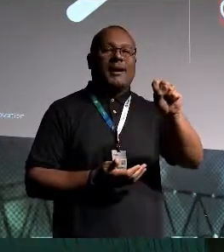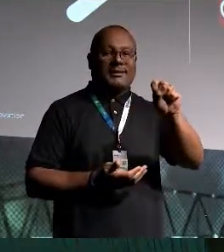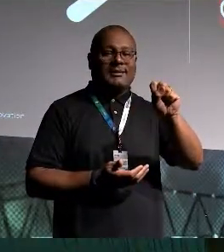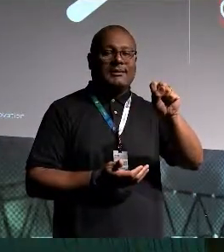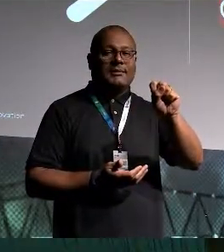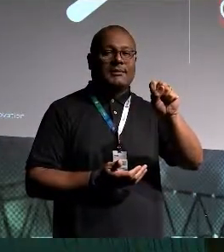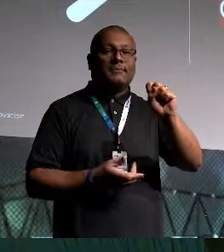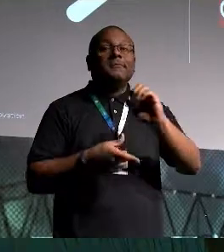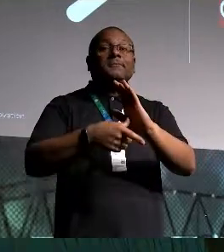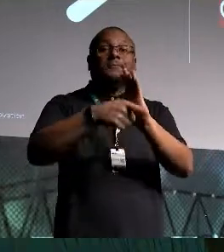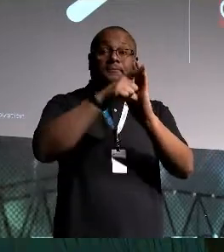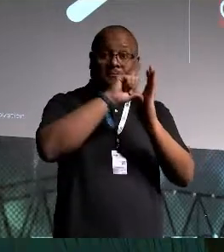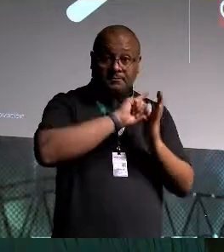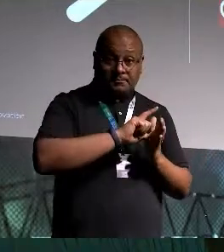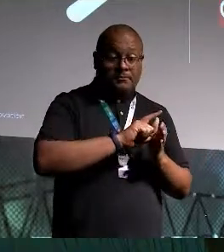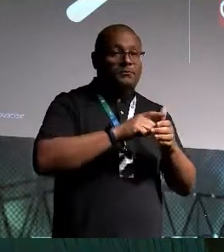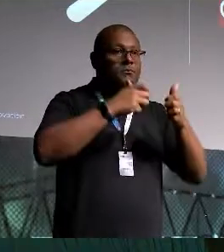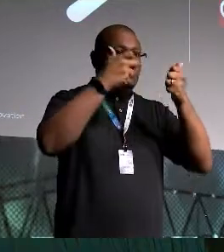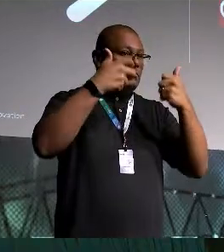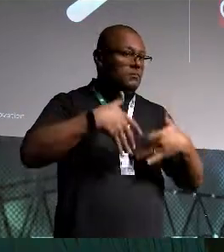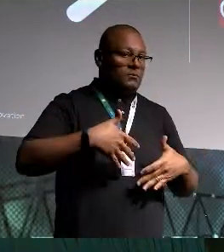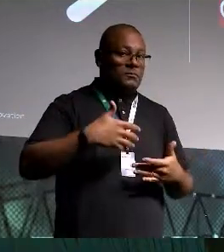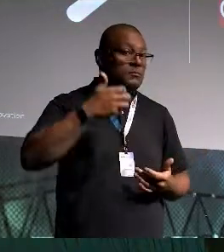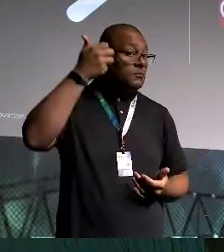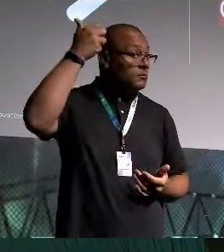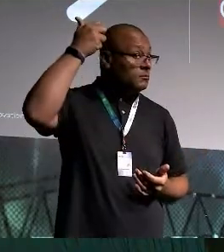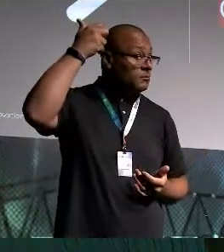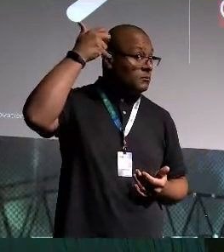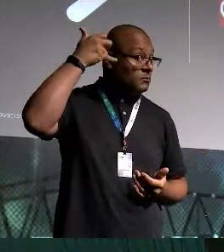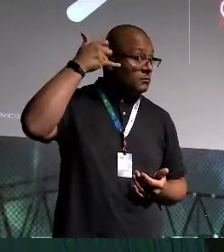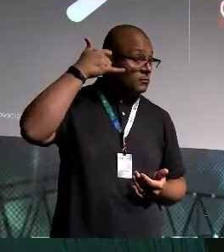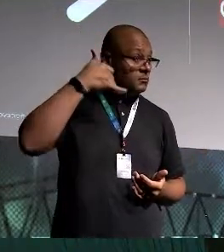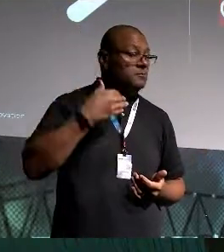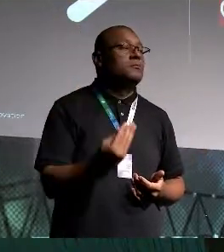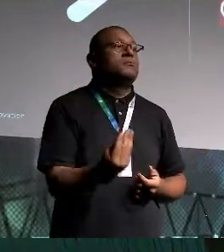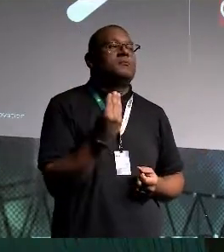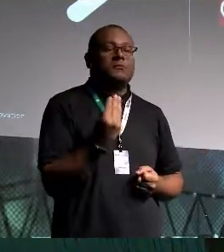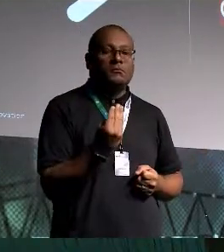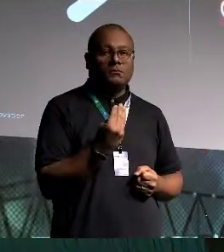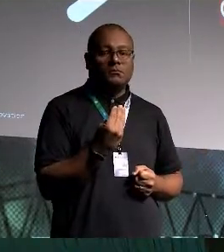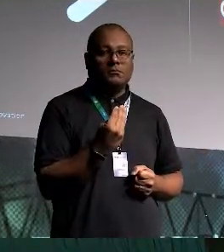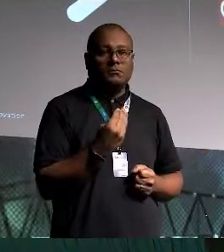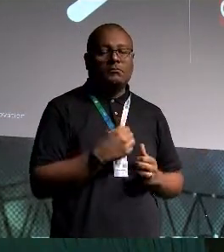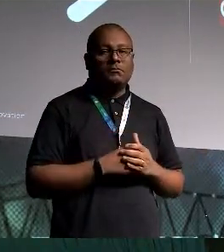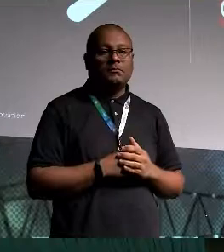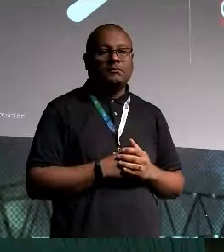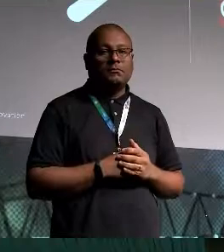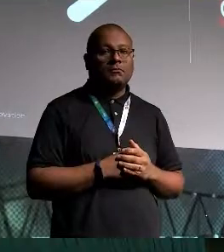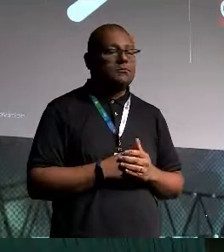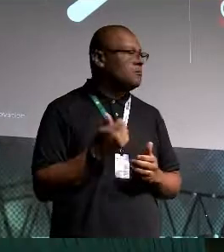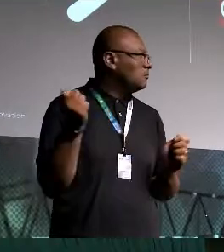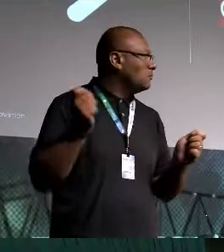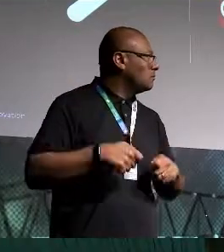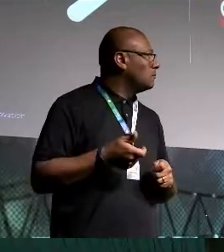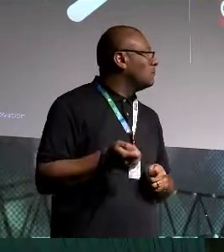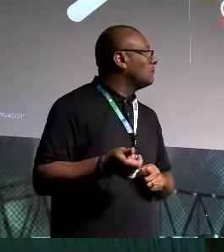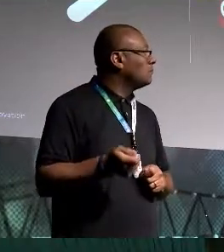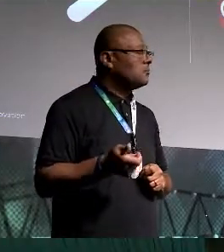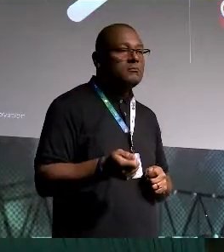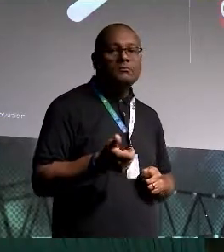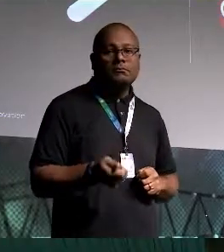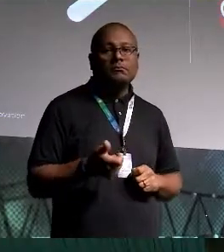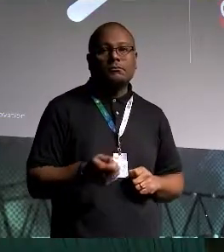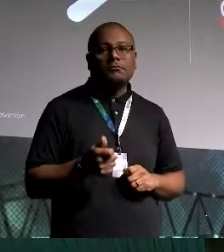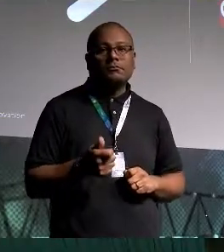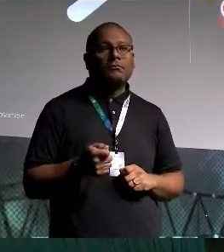de mais nada, eu gostaria de fazer uma breve autodescrição minha. Acho que o passador aqui, pessoal.